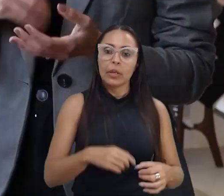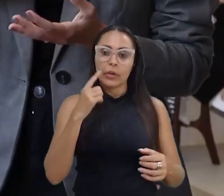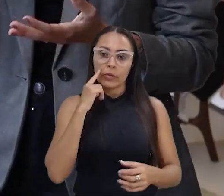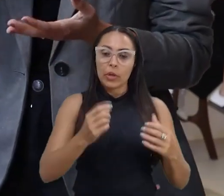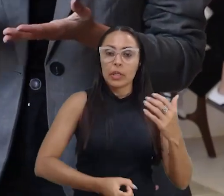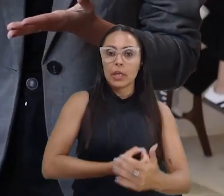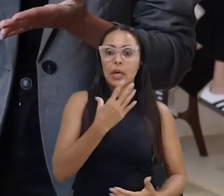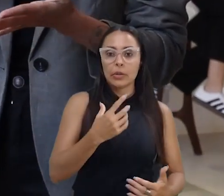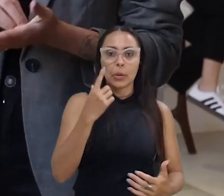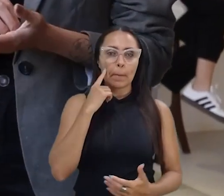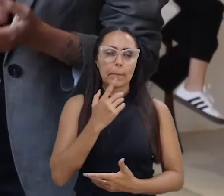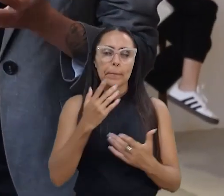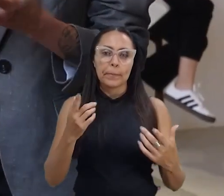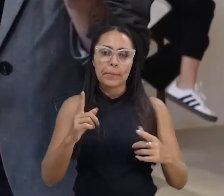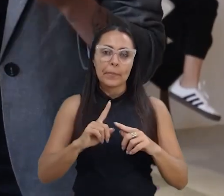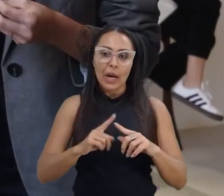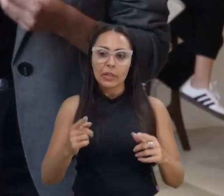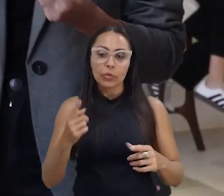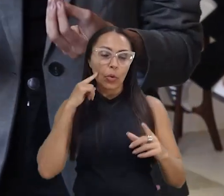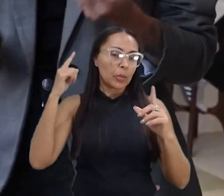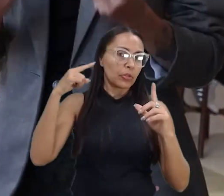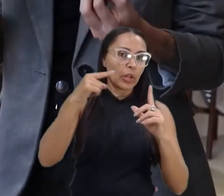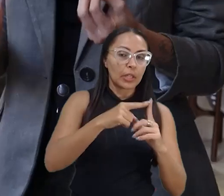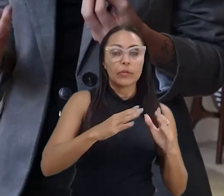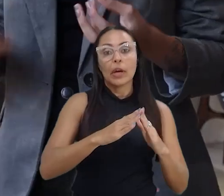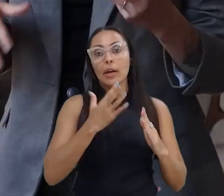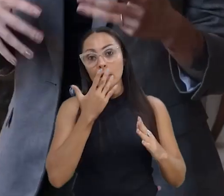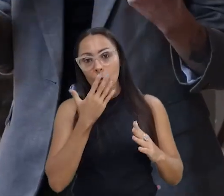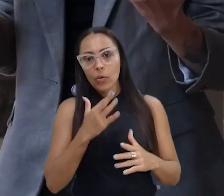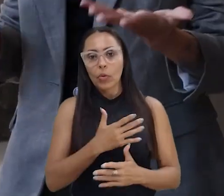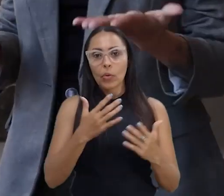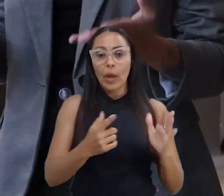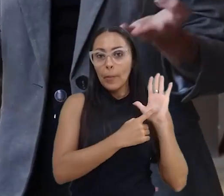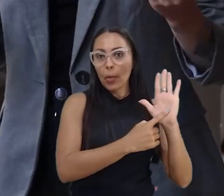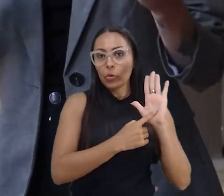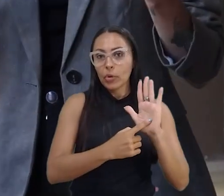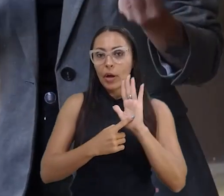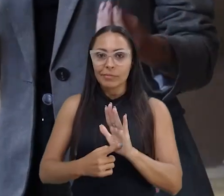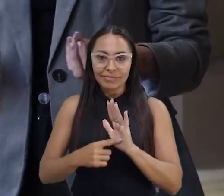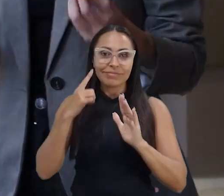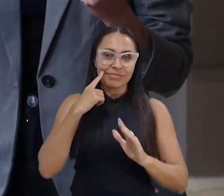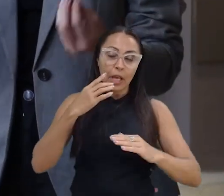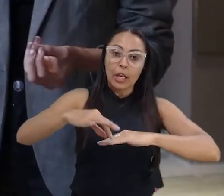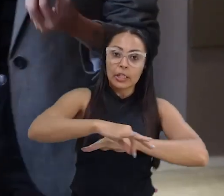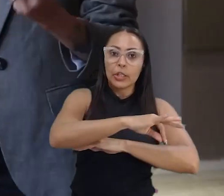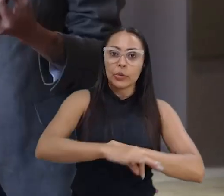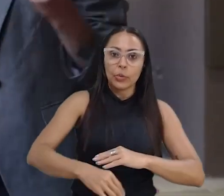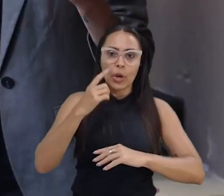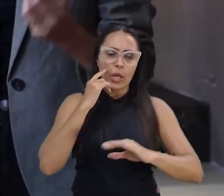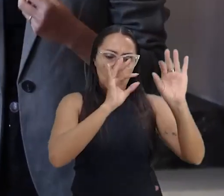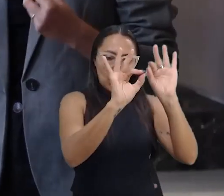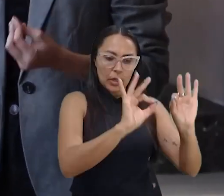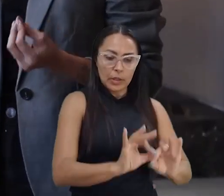isso, é um ambiente mais cenográfico, porque o objetivo da Casa Cor também é esse, é uma amostra de arquitetura, a amostra de arquitetura e decoração